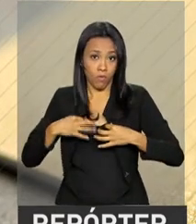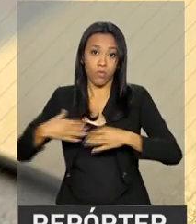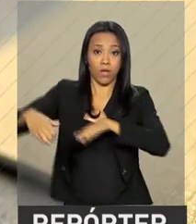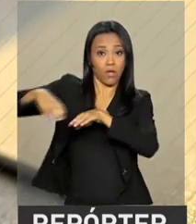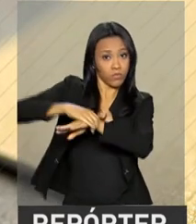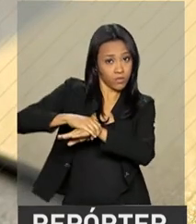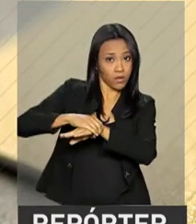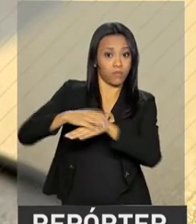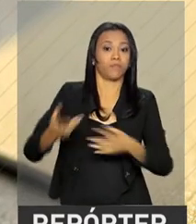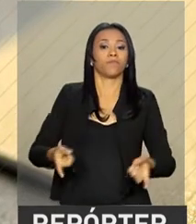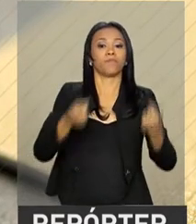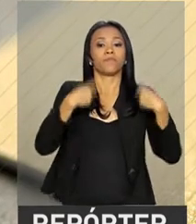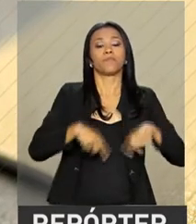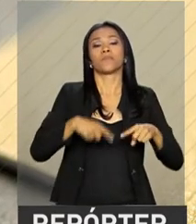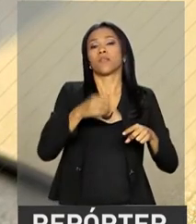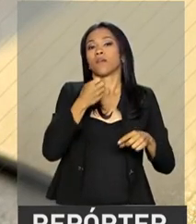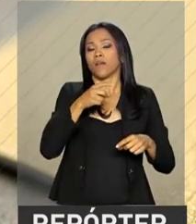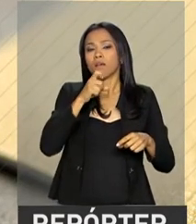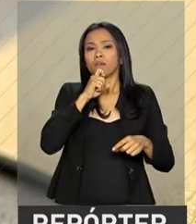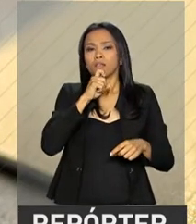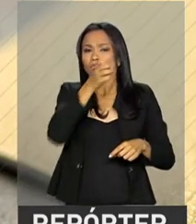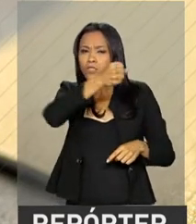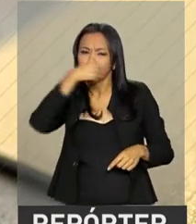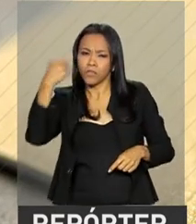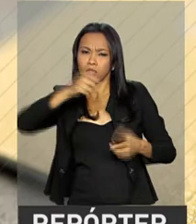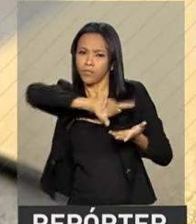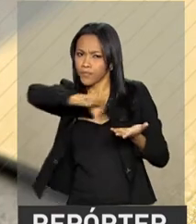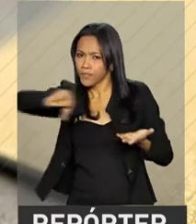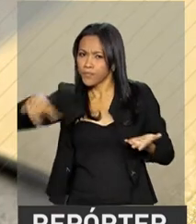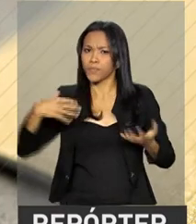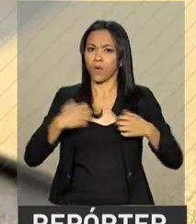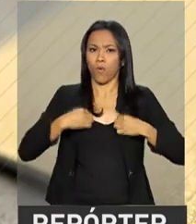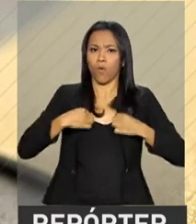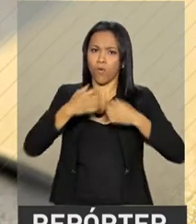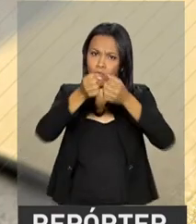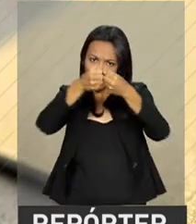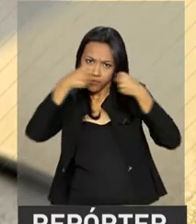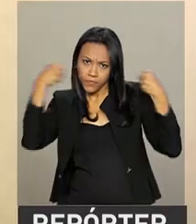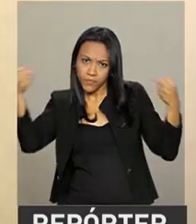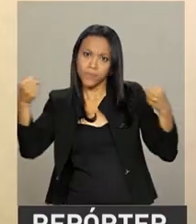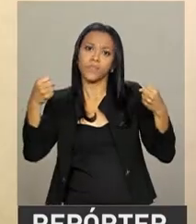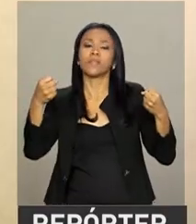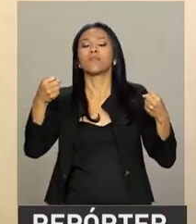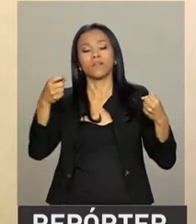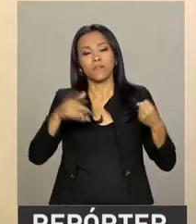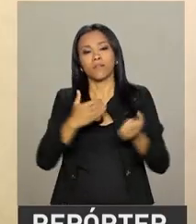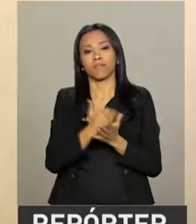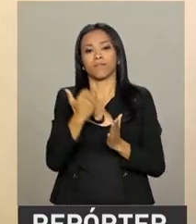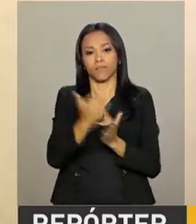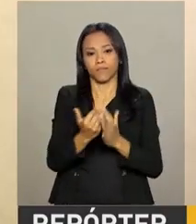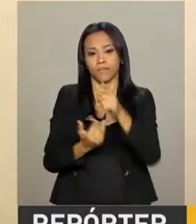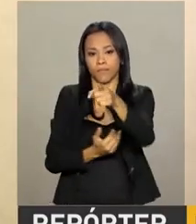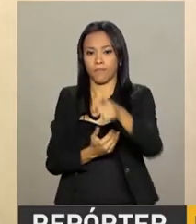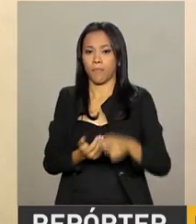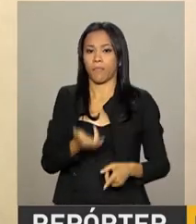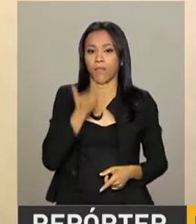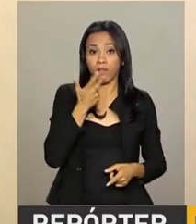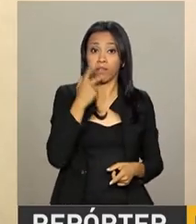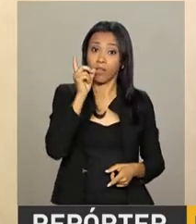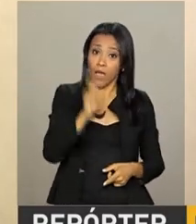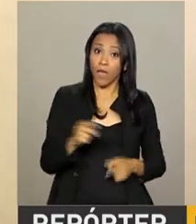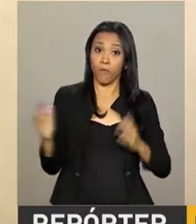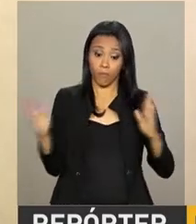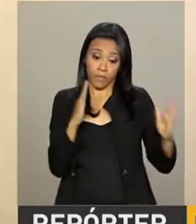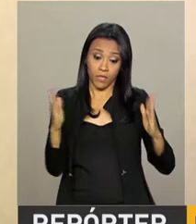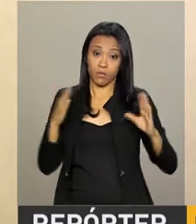calçados, móveis e eletrodomésticos e artigos de uso pessoal e doméstico. É um período, de fato, de início de recuperação